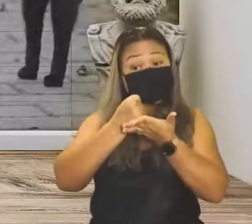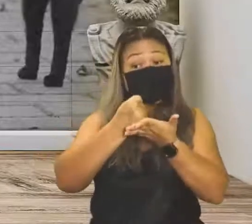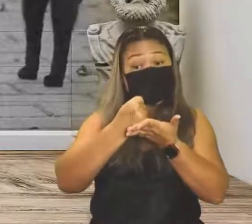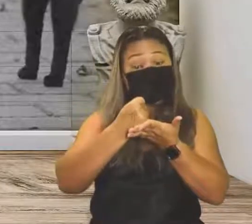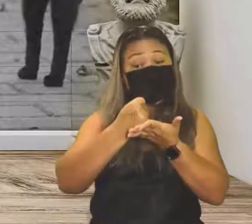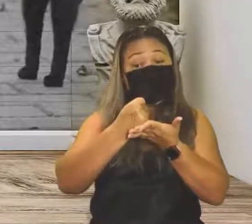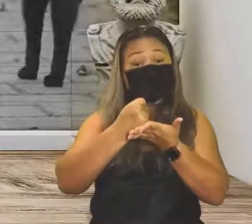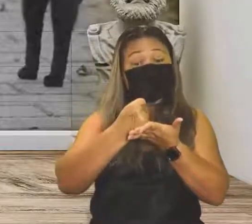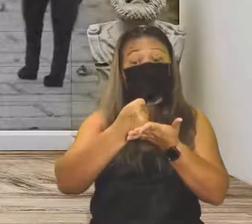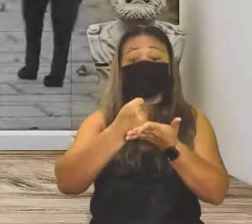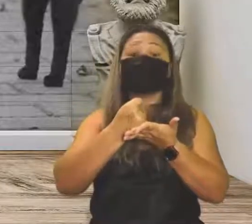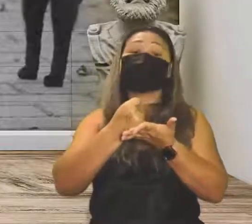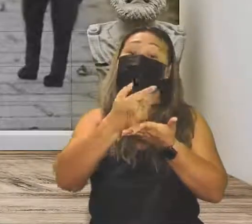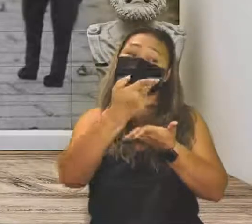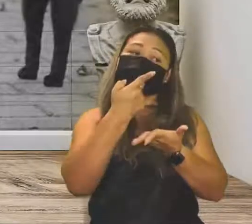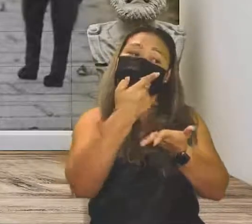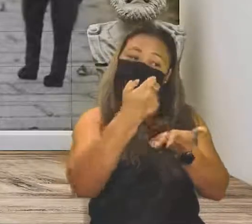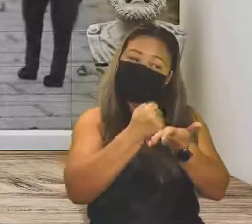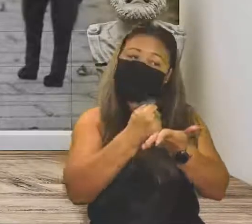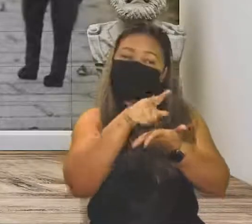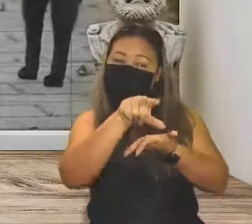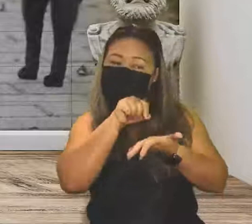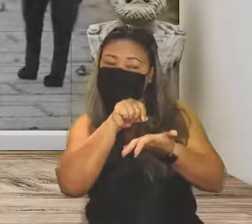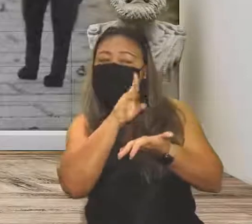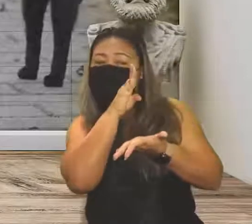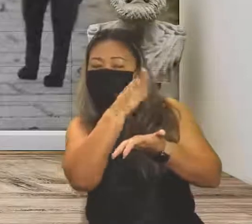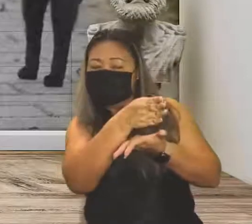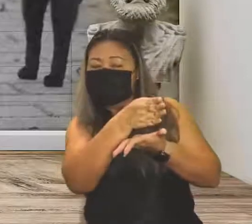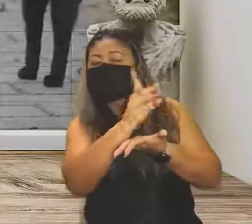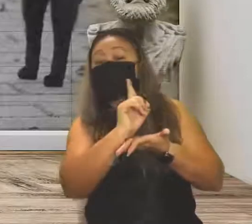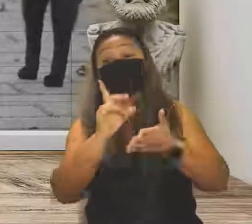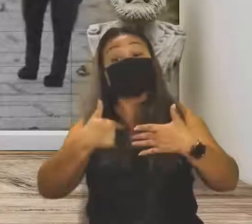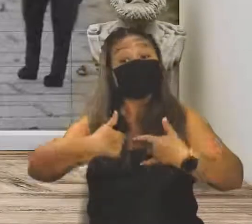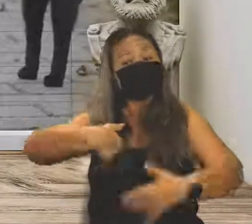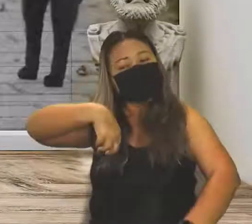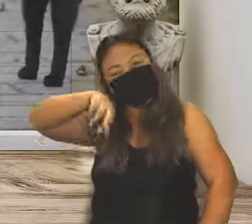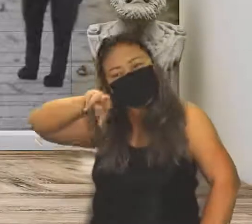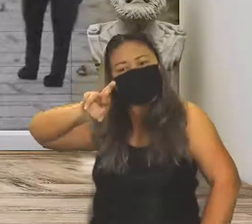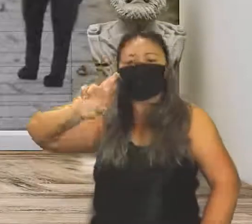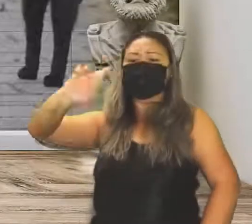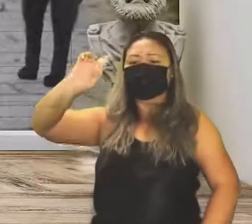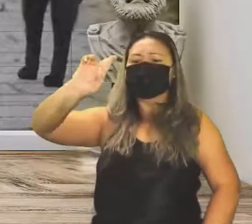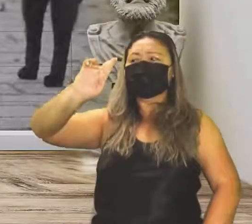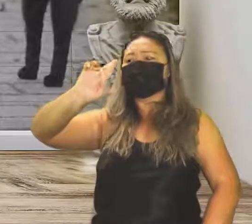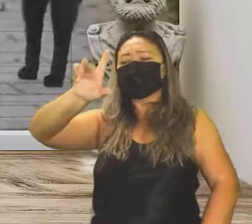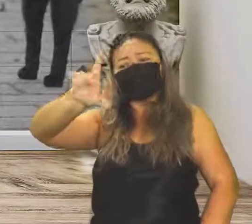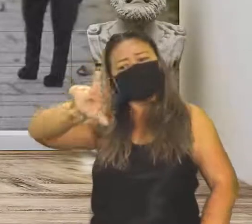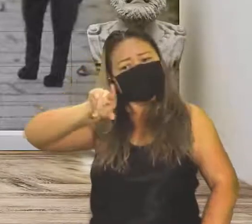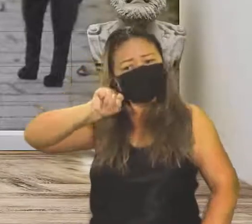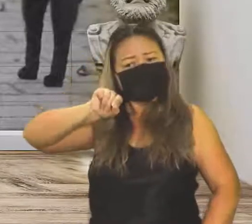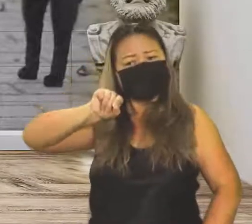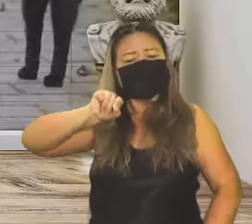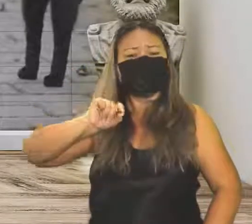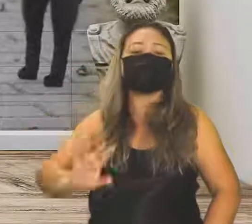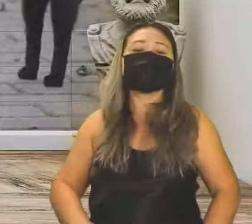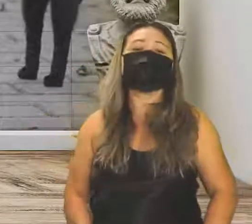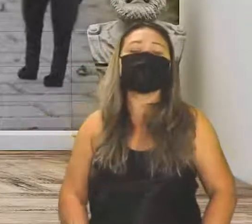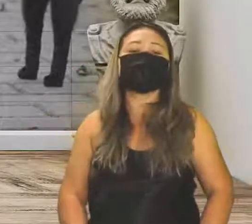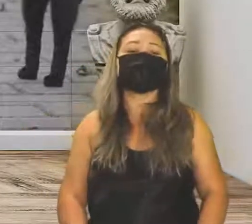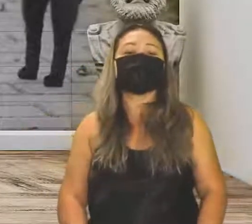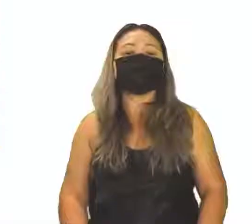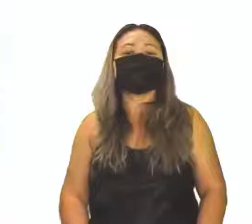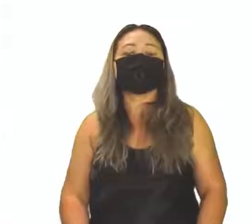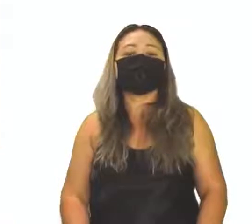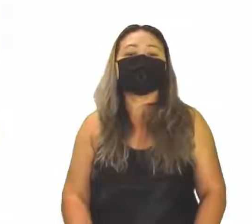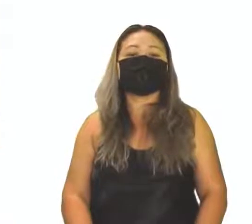Eu não vou seguir o que ele disse para eu seguir, eu tenho que ser autônomo, ter autonomia das decisões das coisas. Continuando, olha